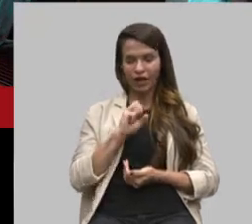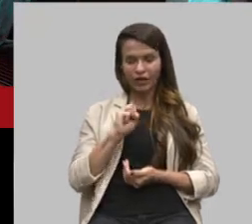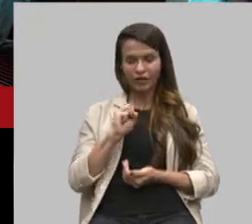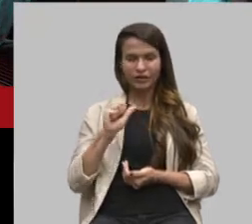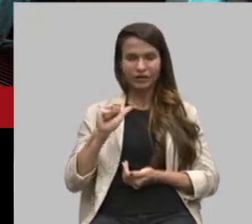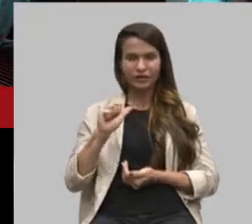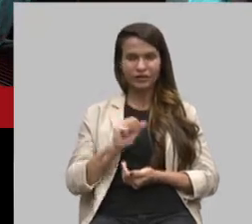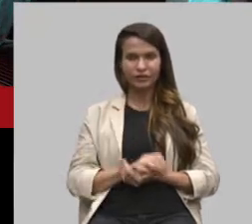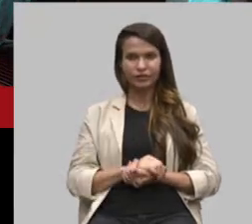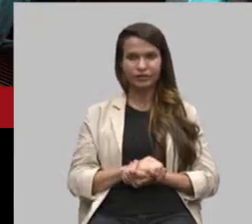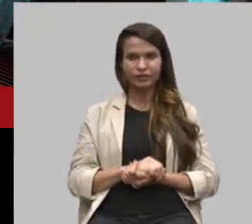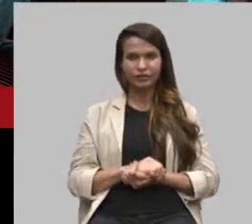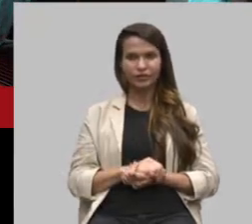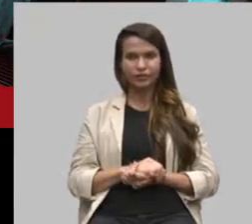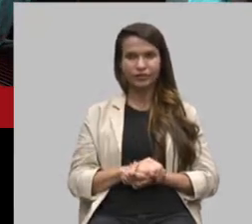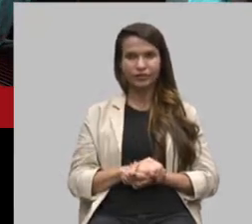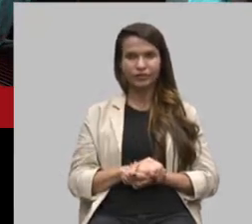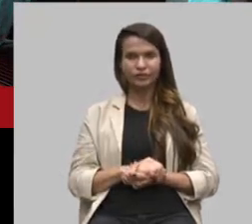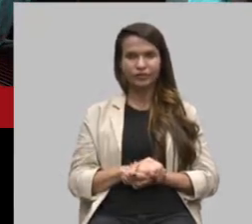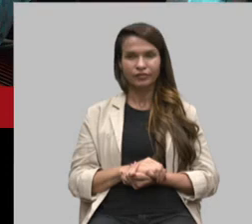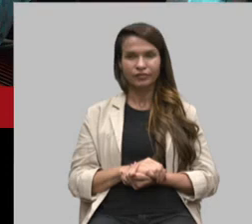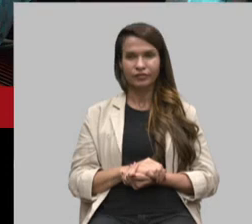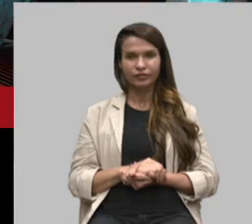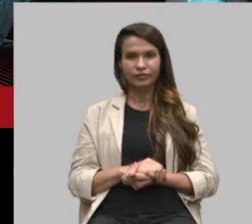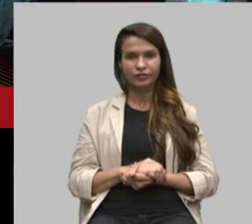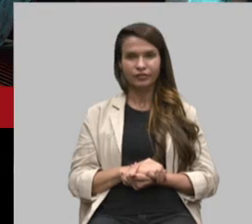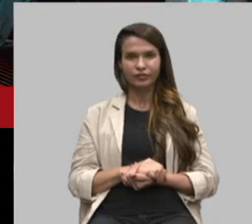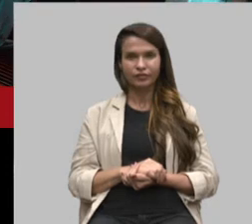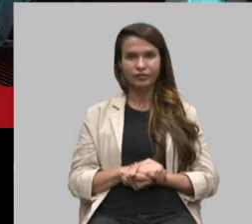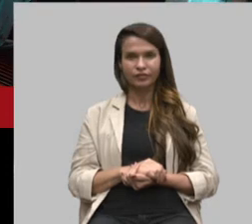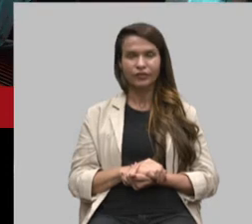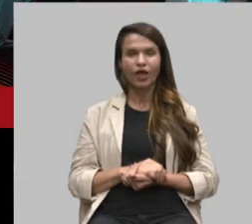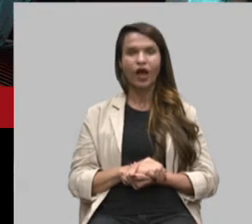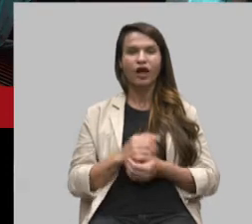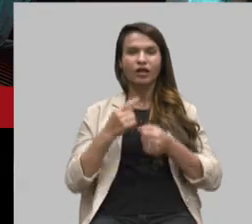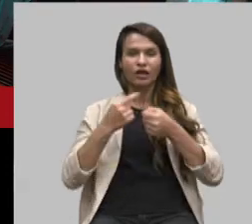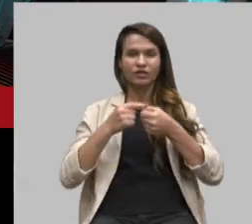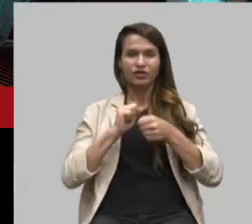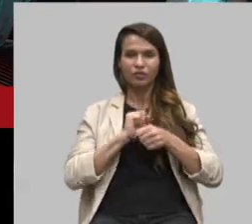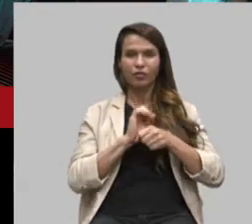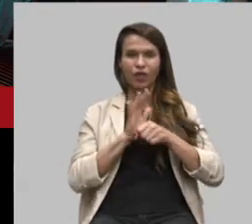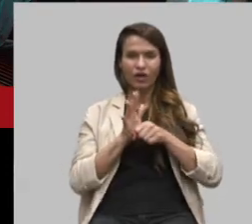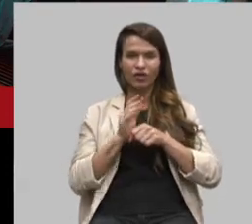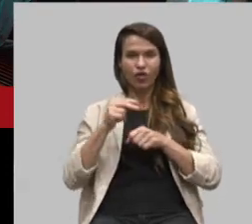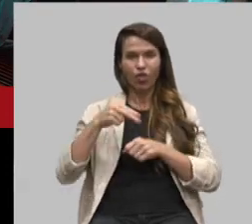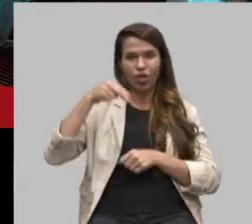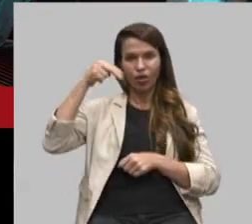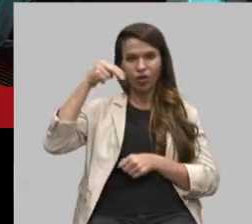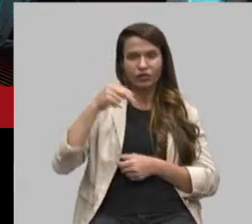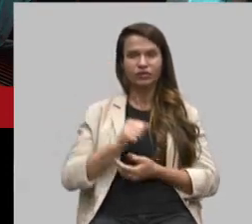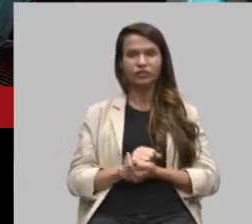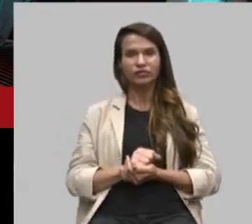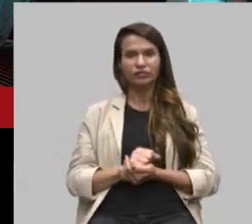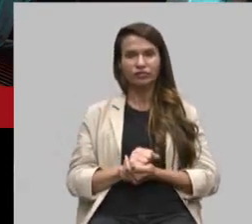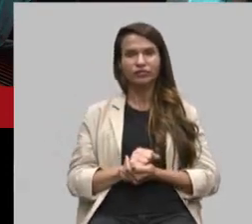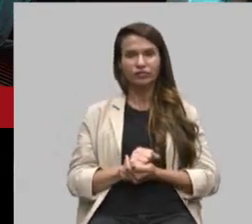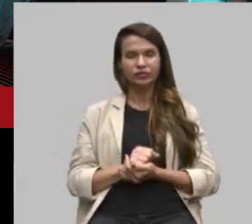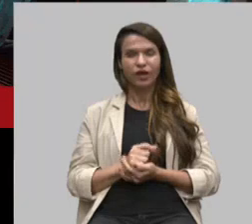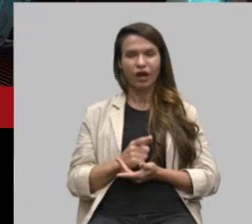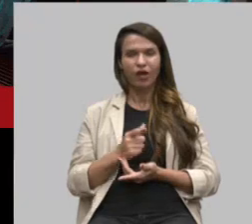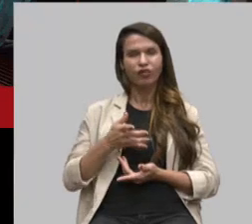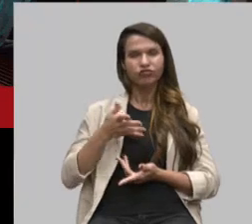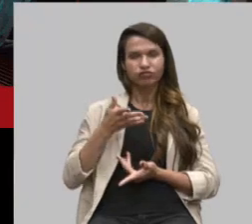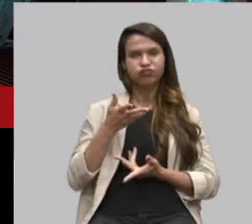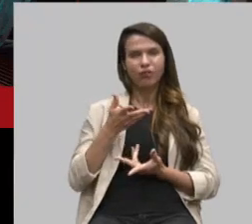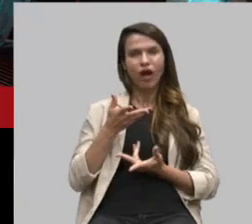Ok meu nome é Larissa sou de Montes Claros Norte e eu fui contemplada pela palavra anterior do meu